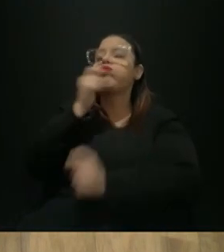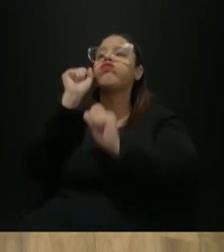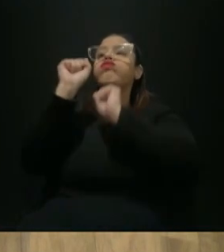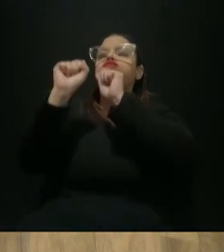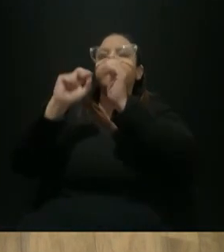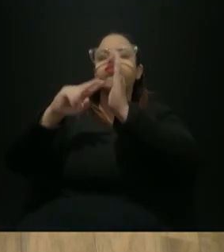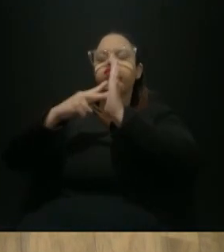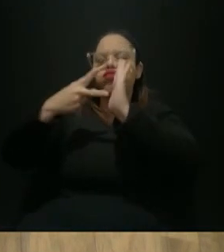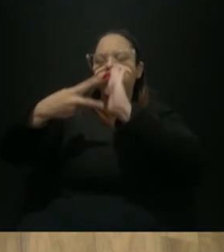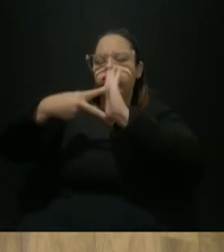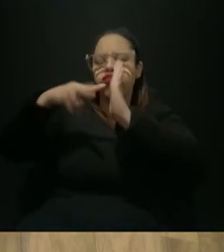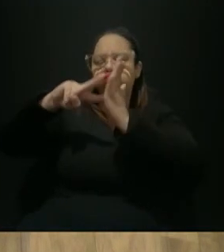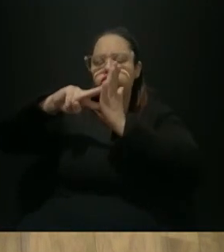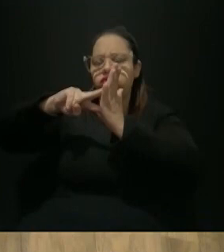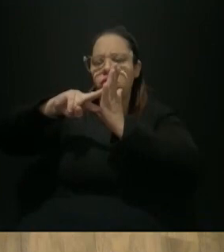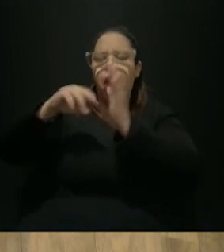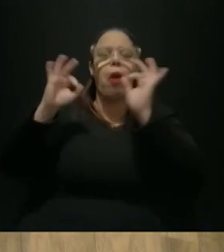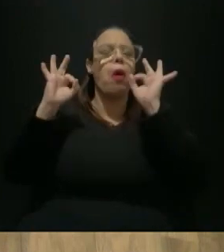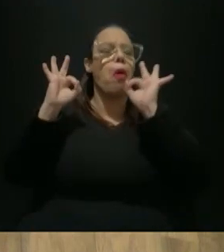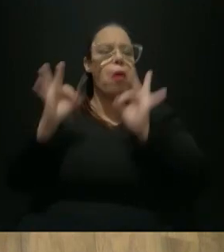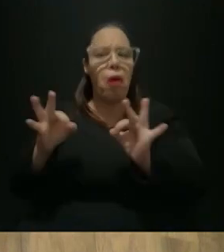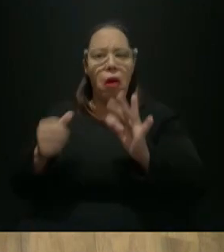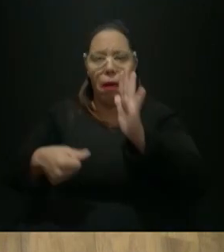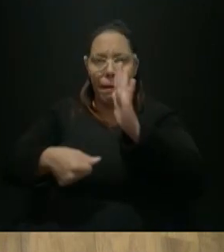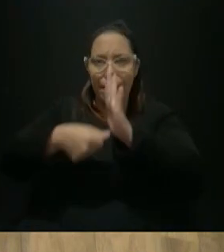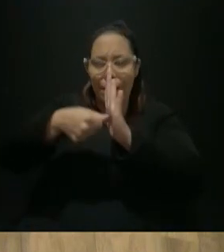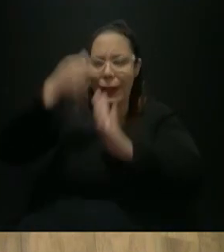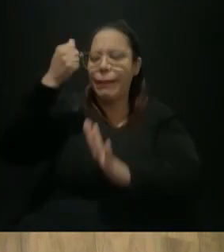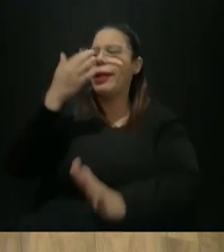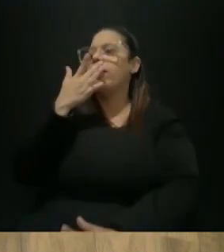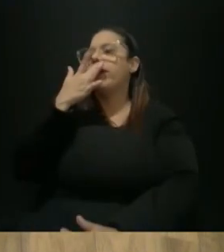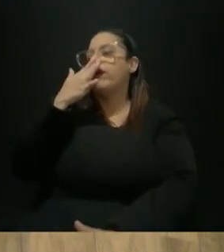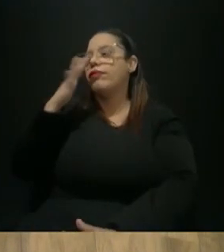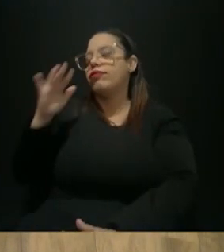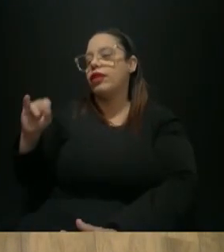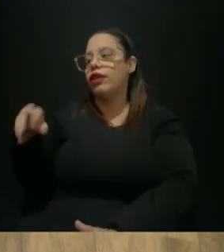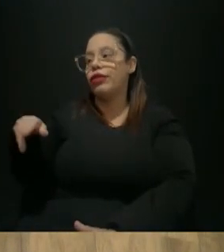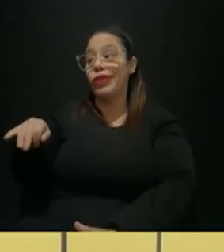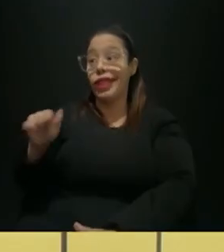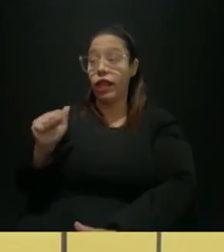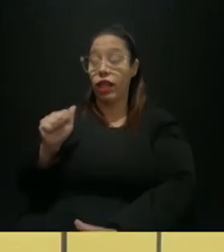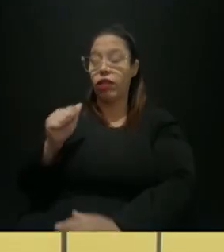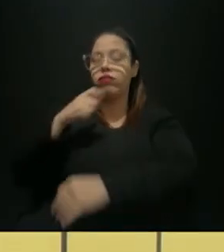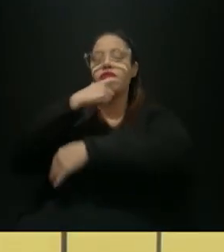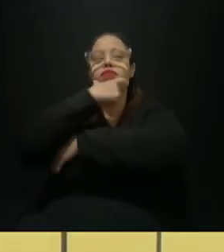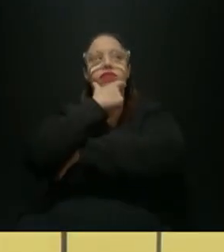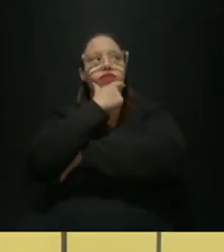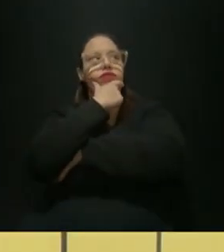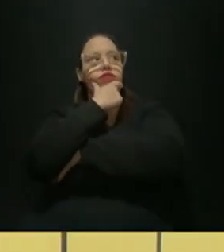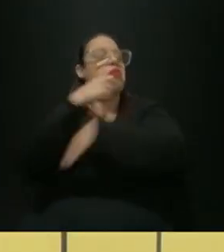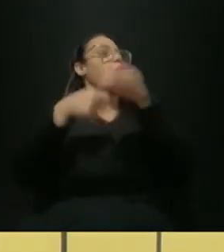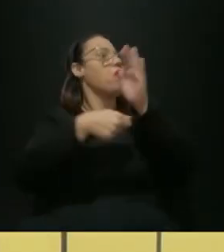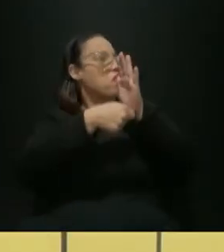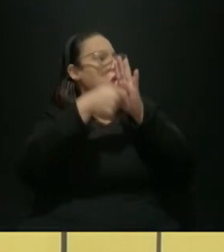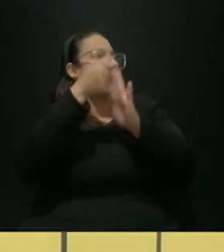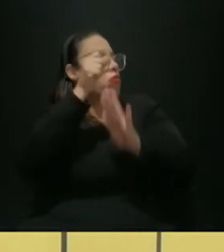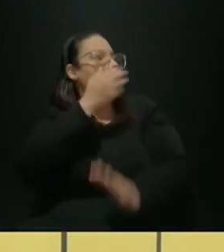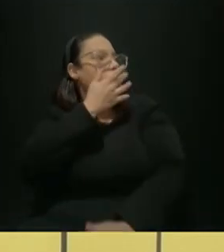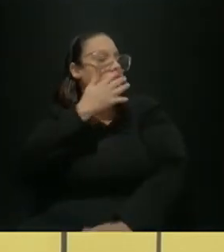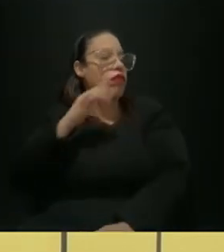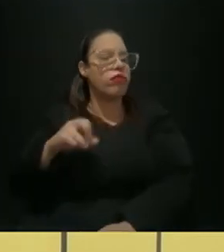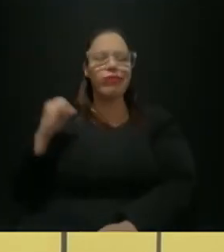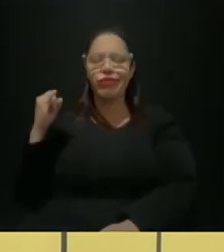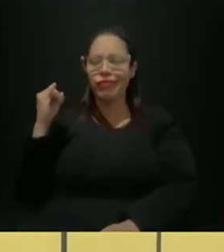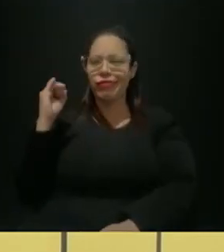uma plena primeira infância? Olha, ter uma plena primeira infância, principalmente cheia de amor,